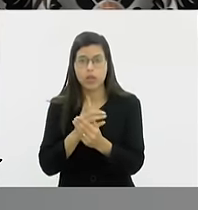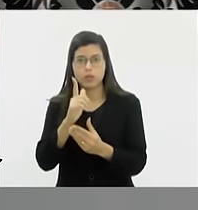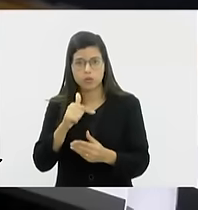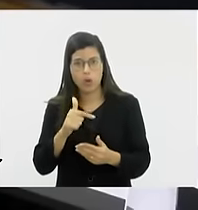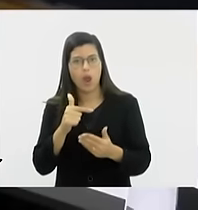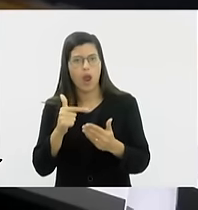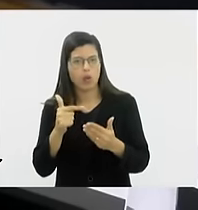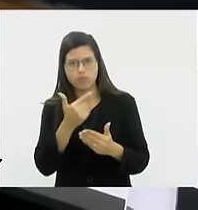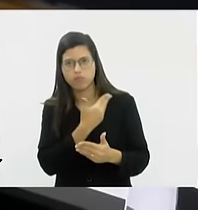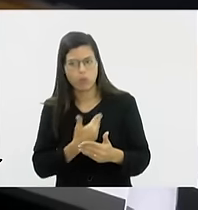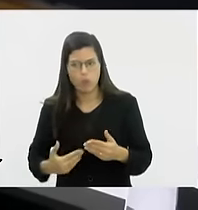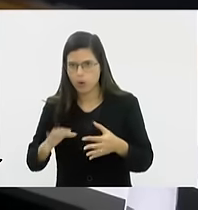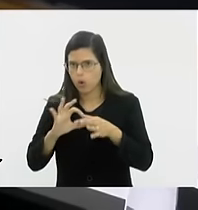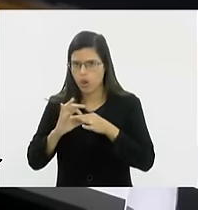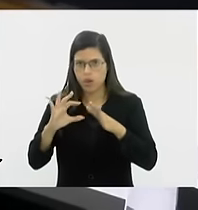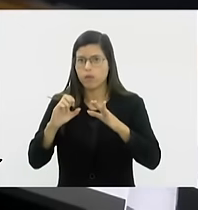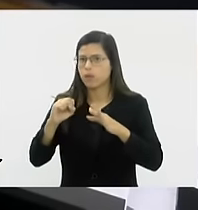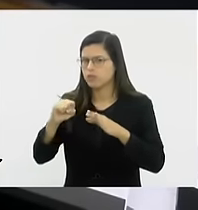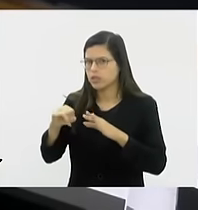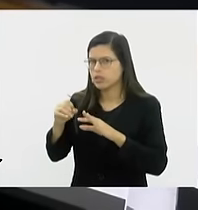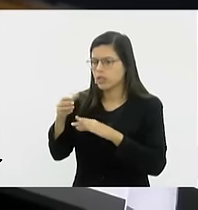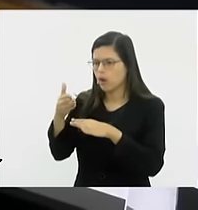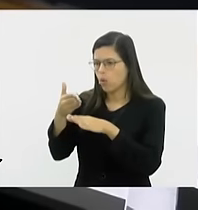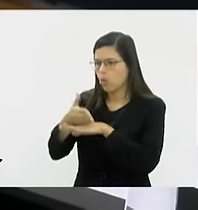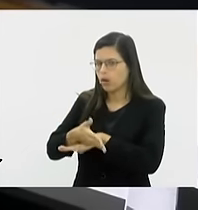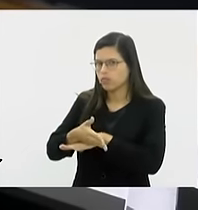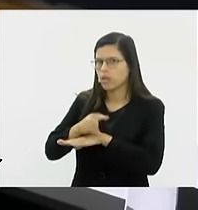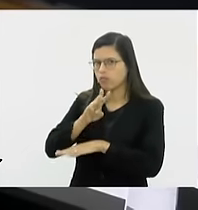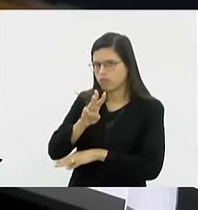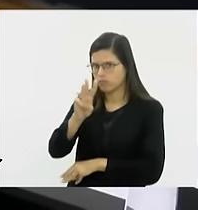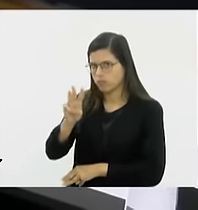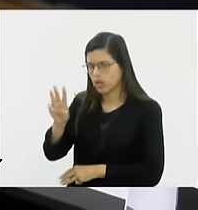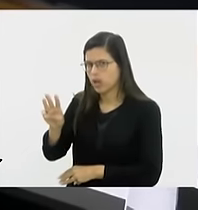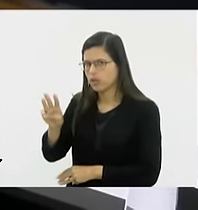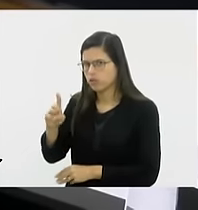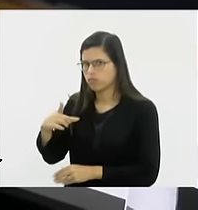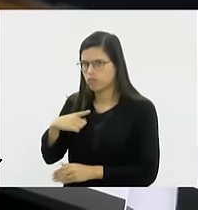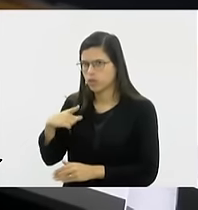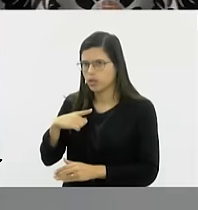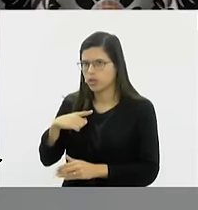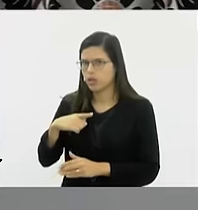acessar agora o site do Deto, eu tenho acesso a todos os contratos de prestação de serviço.